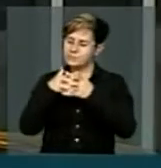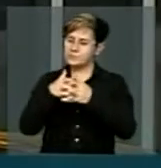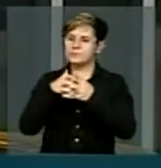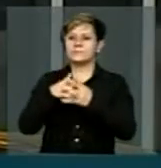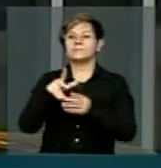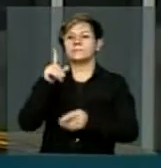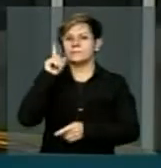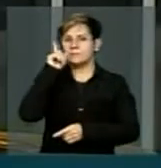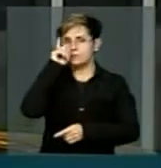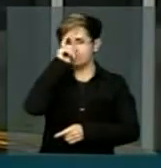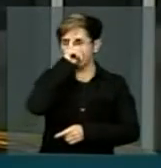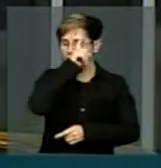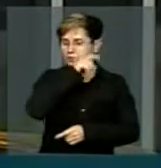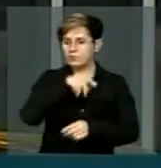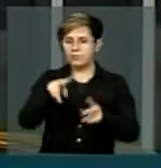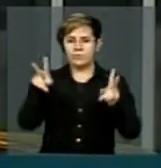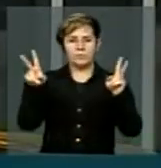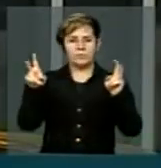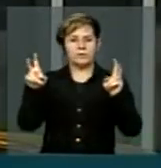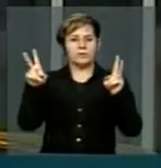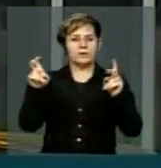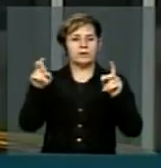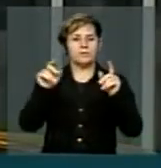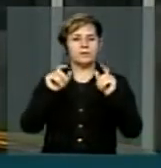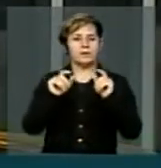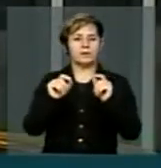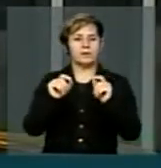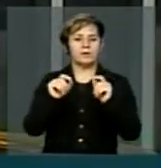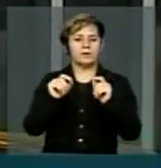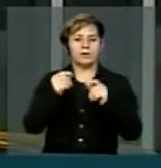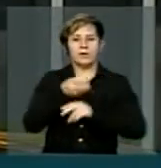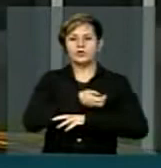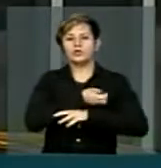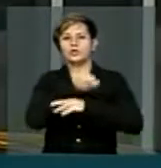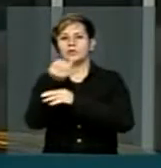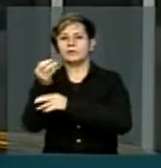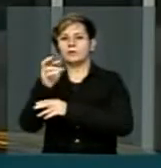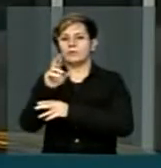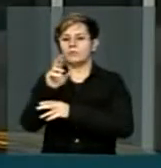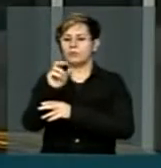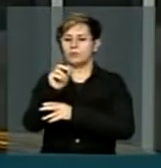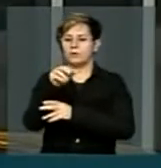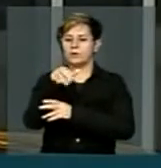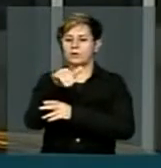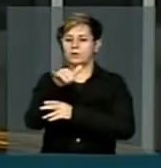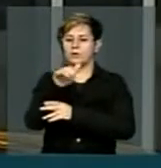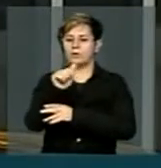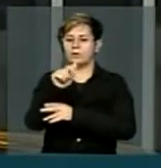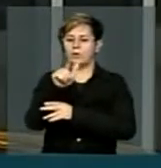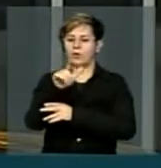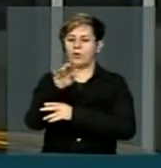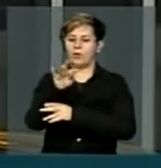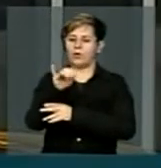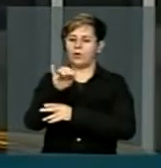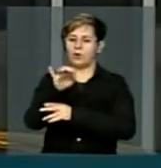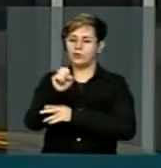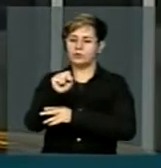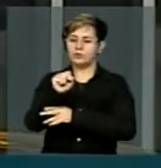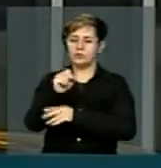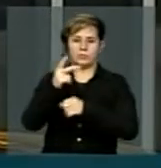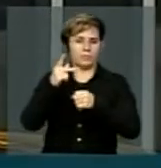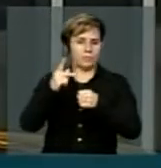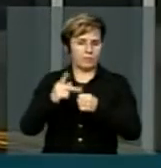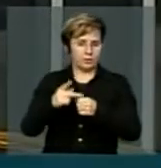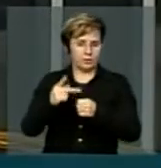complexo tema que é a distribuição dos royalties de petróleo.